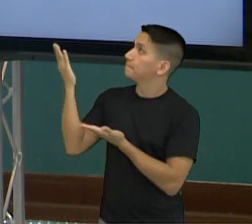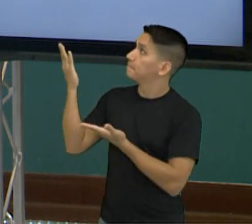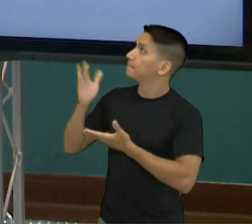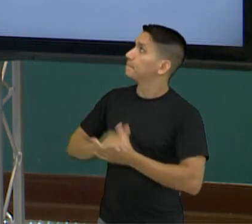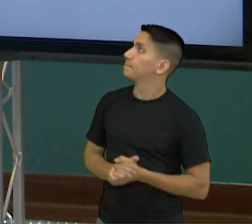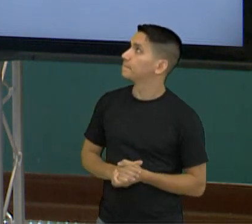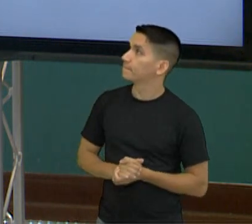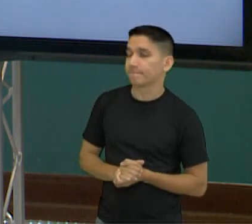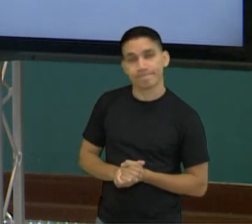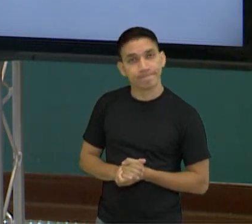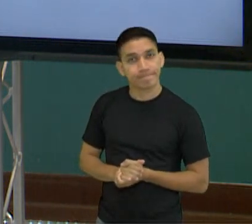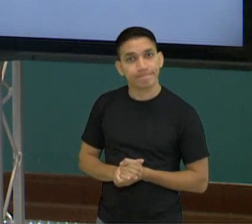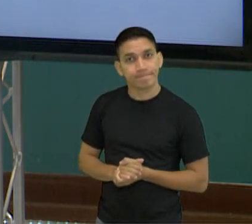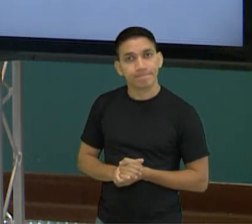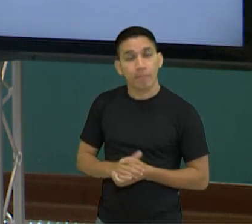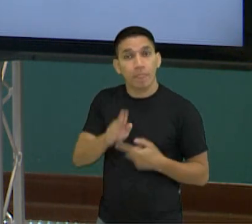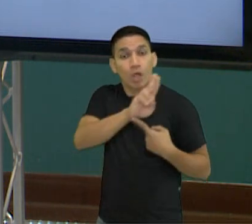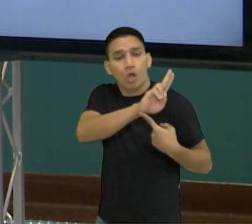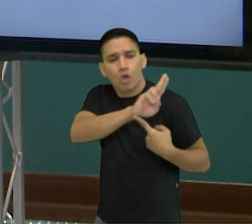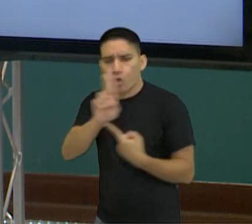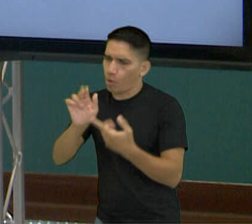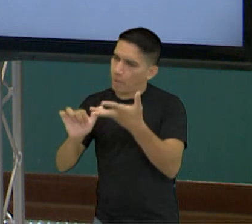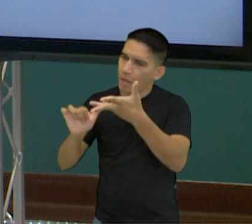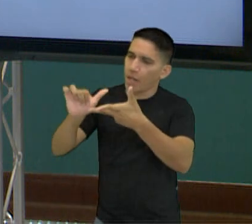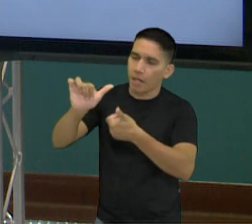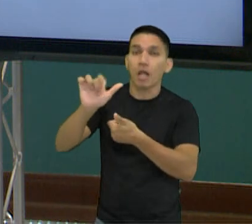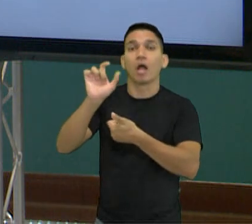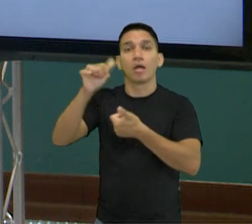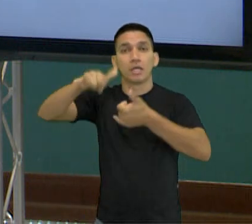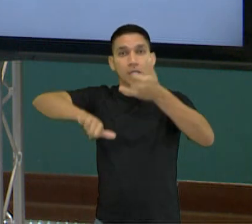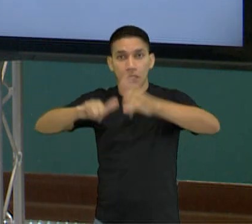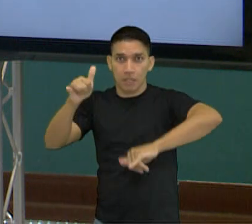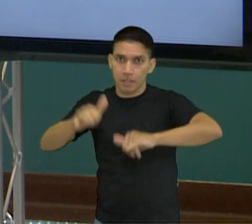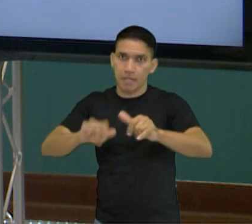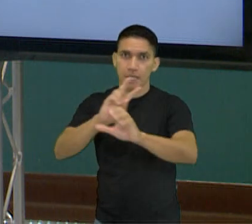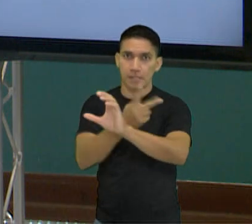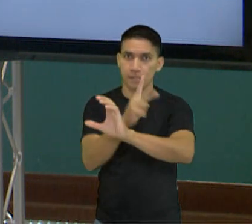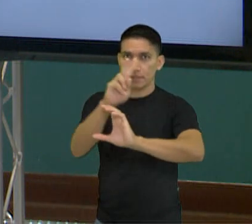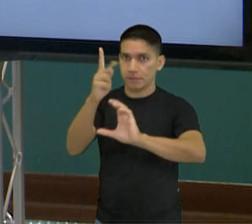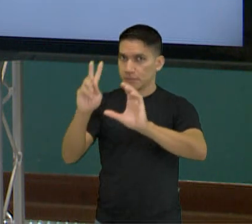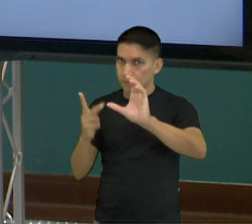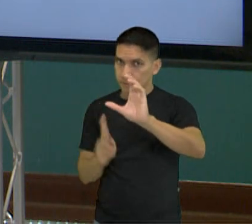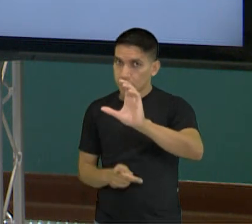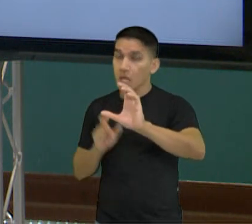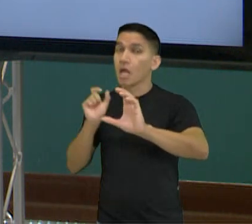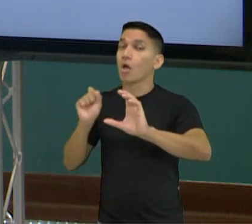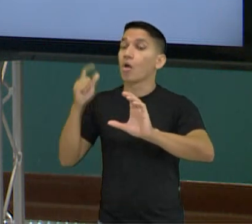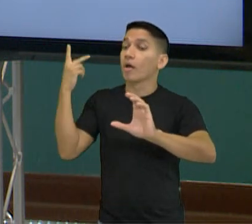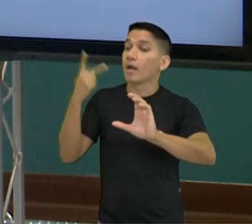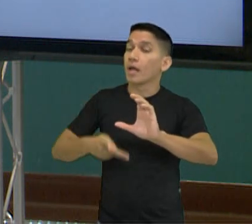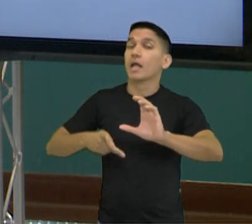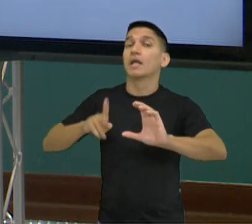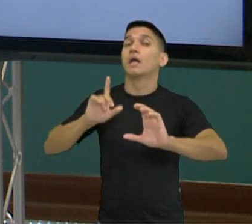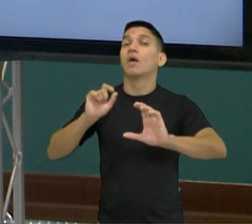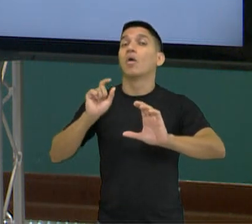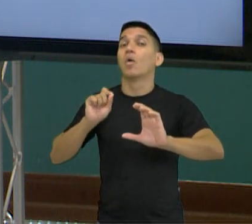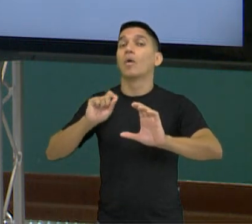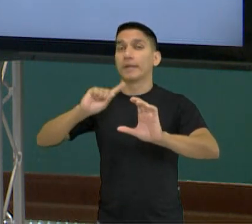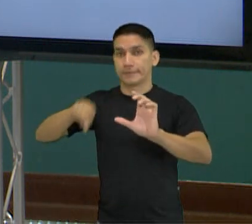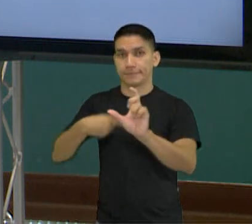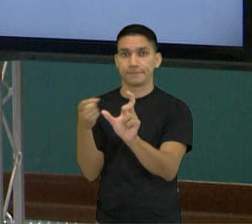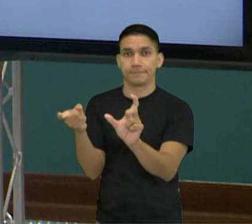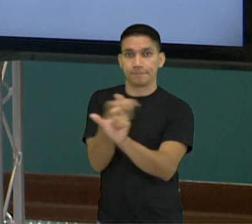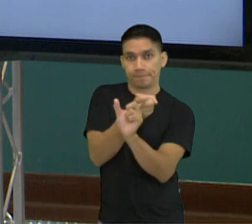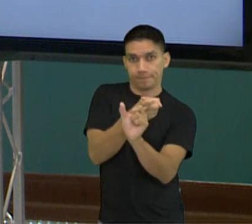aqui. O nome de uma substância química, um hidrocarboneto, ele é composto de um